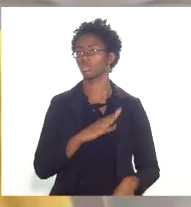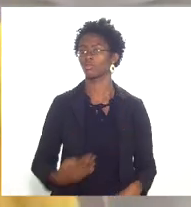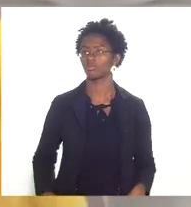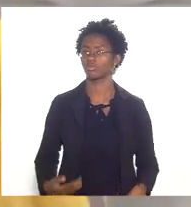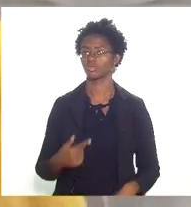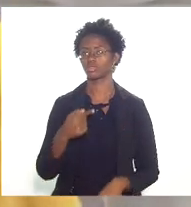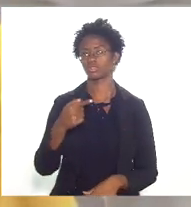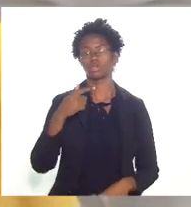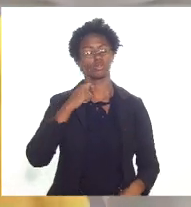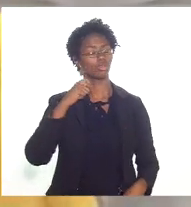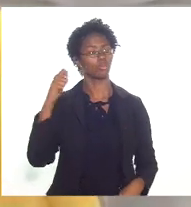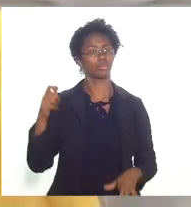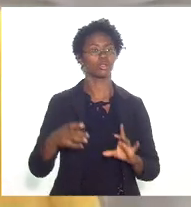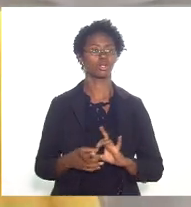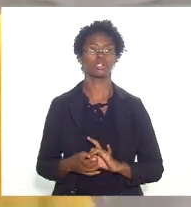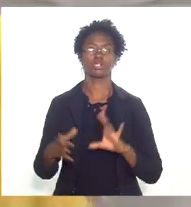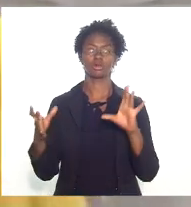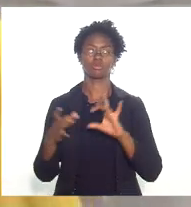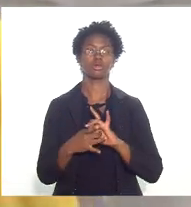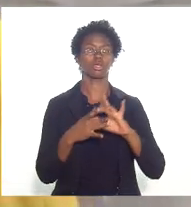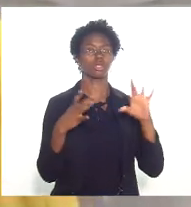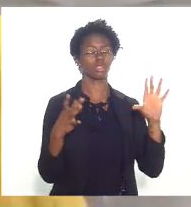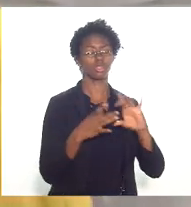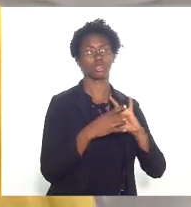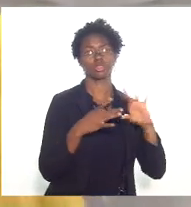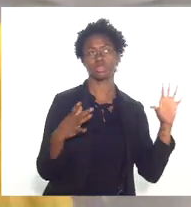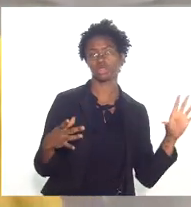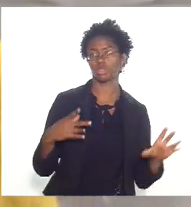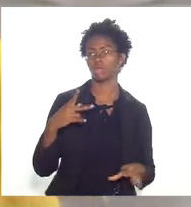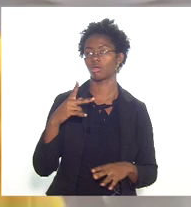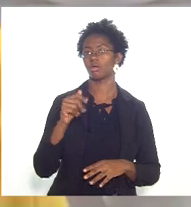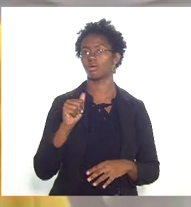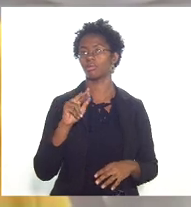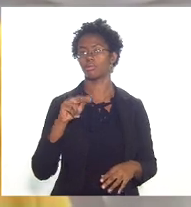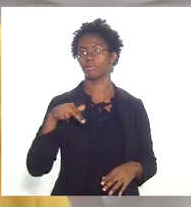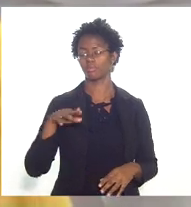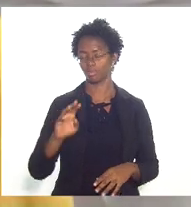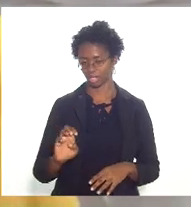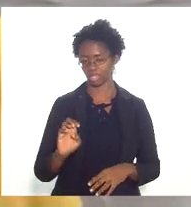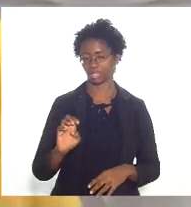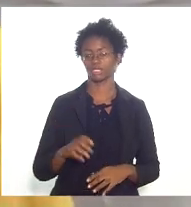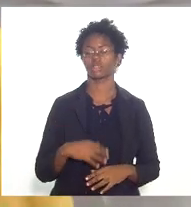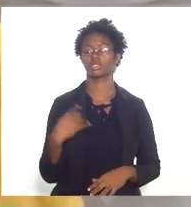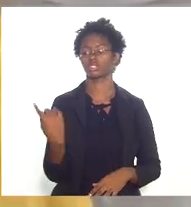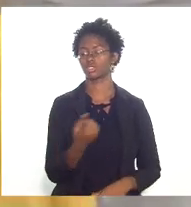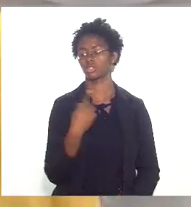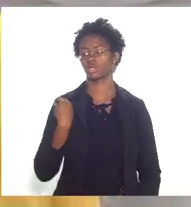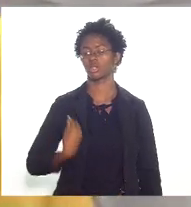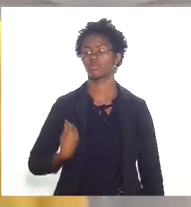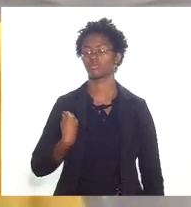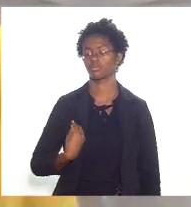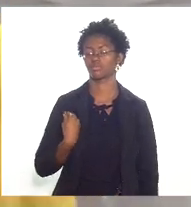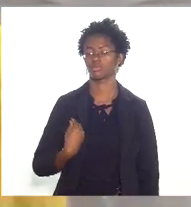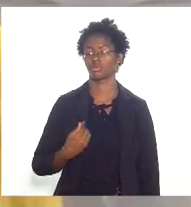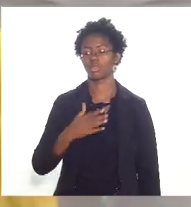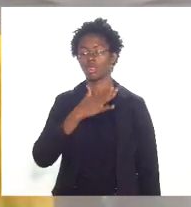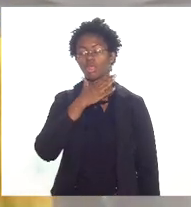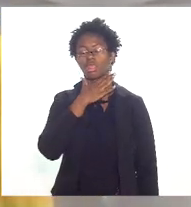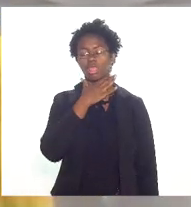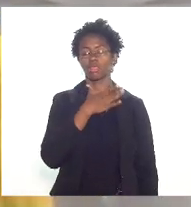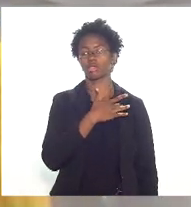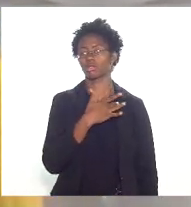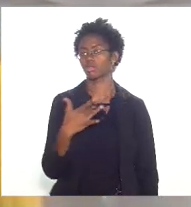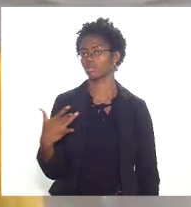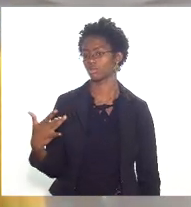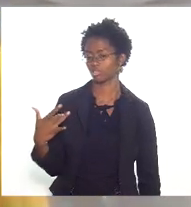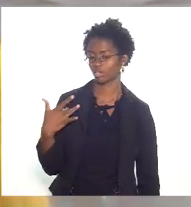que Ribeiro parque de diversão e parques temáticos nós estamos vivendo a maior crise sanitária que ele